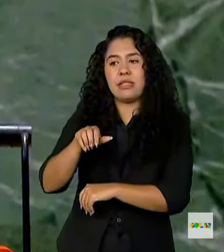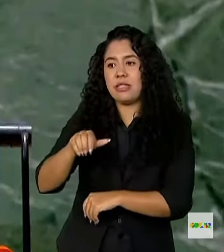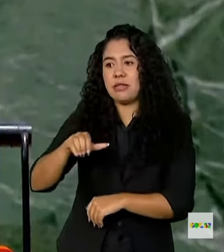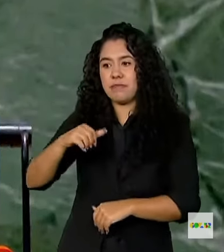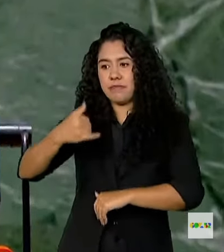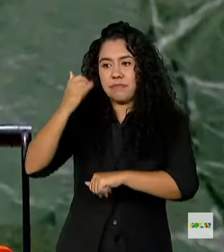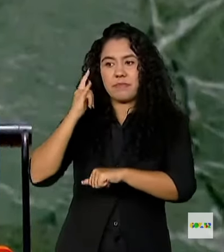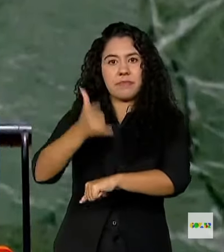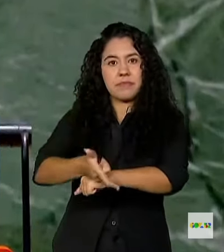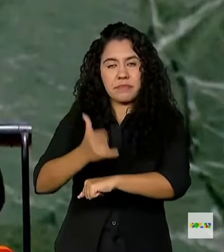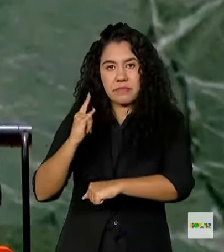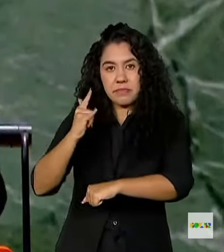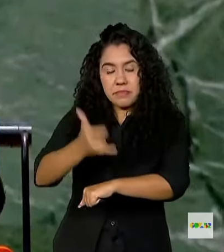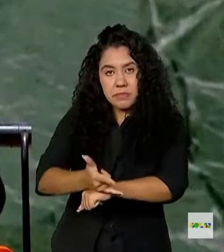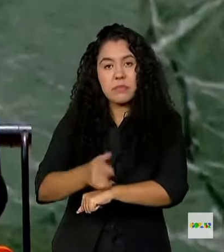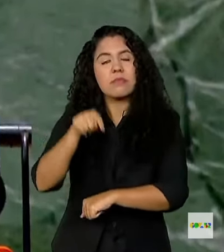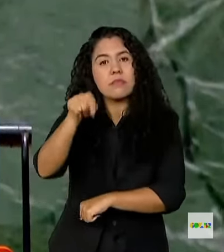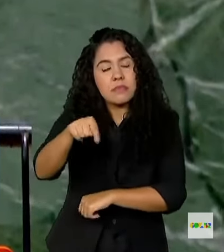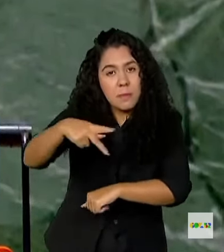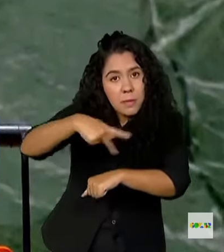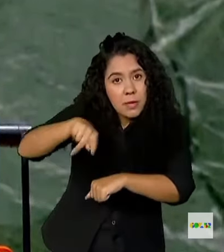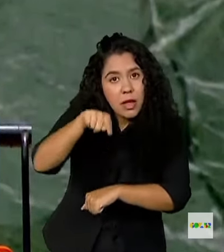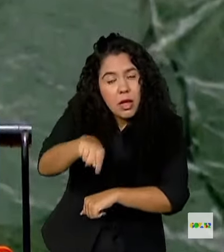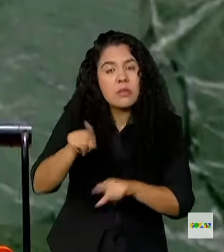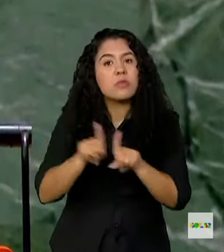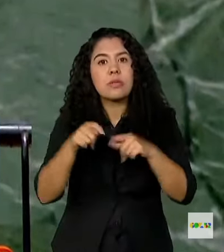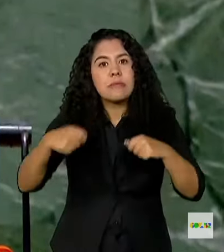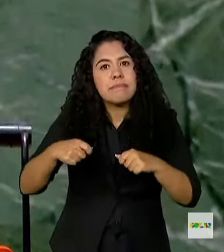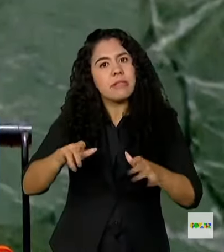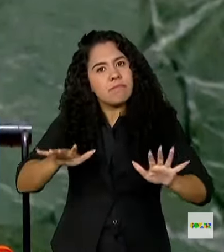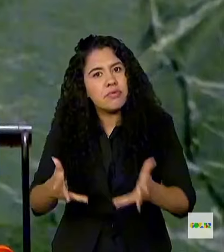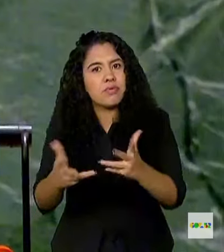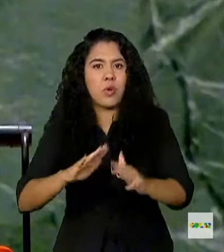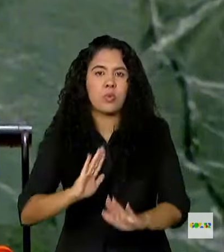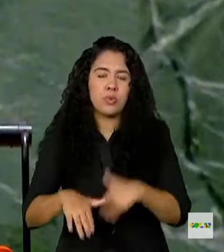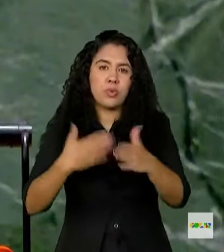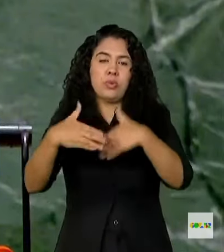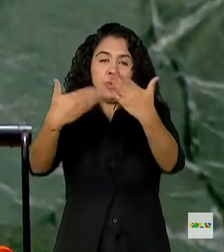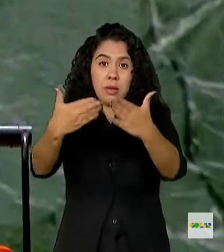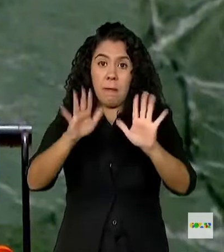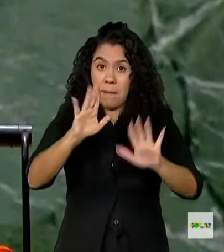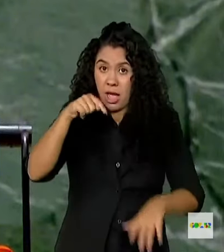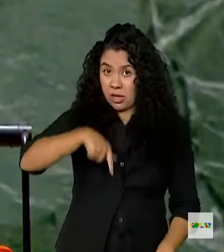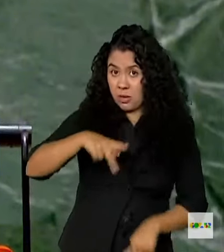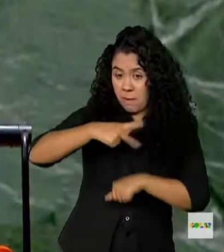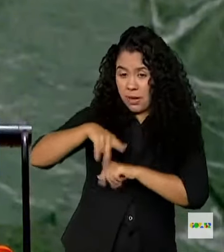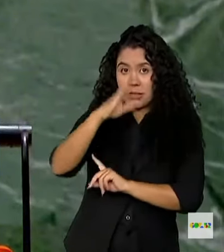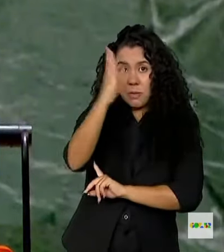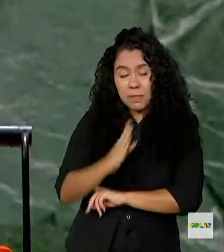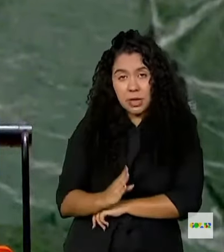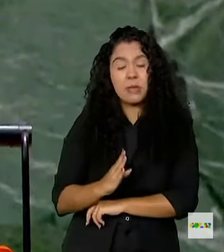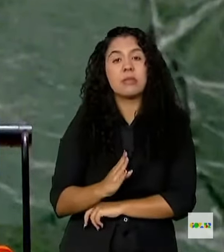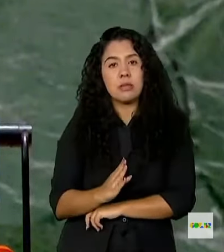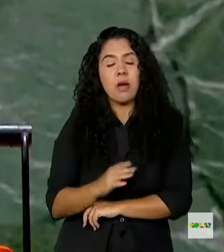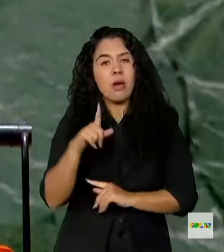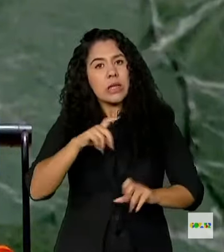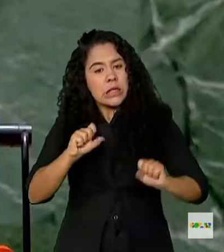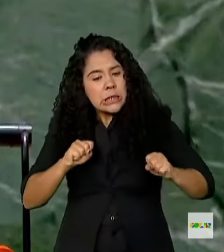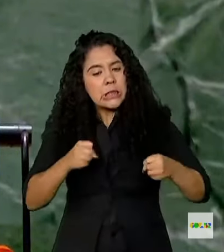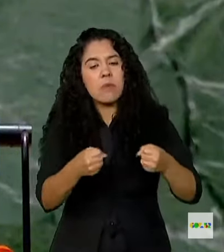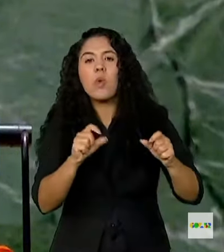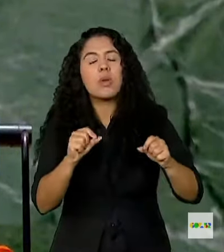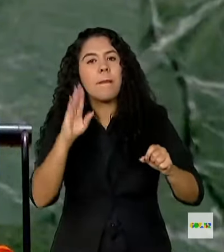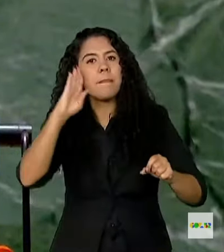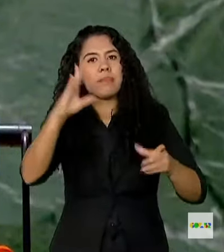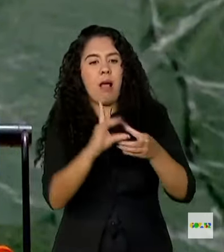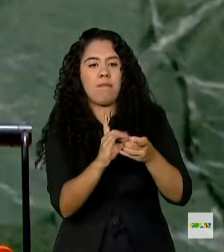para restaurar a ordem pública e promover o desenvolvimento. No Brasil, a defesa da democracia implica